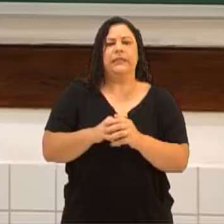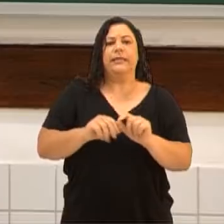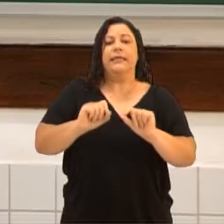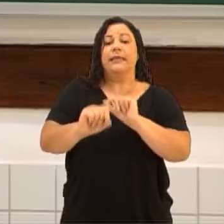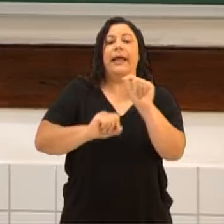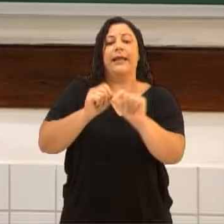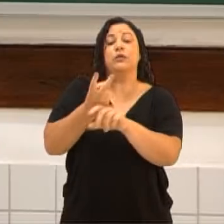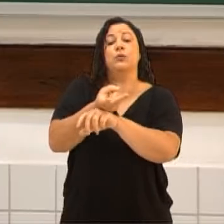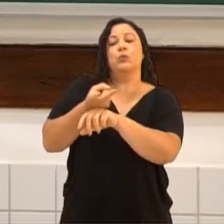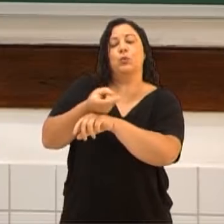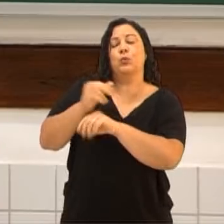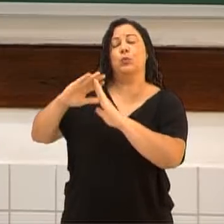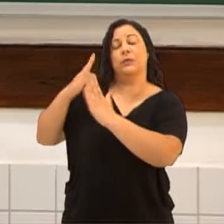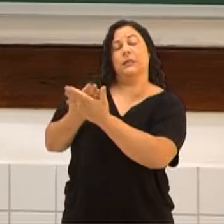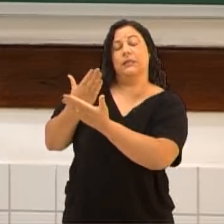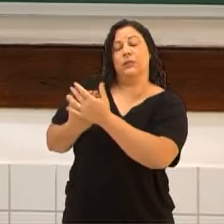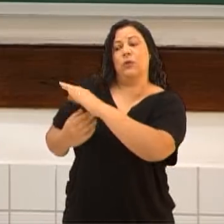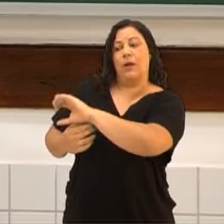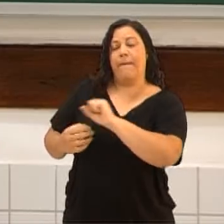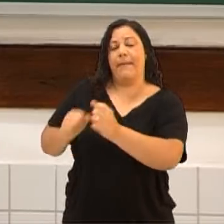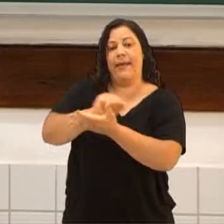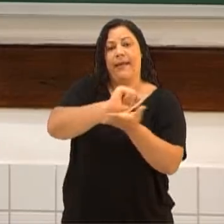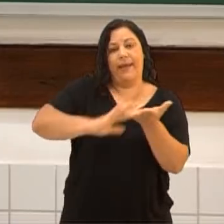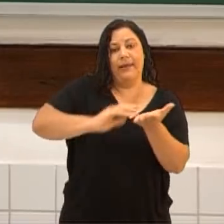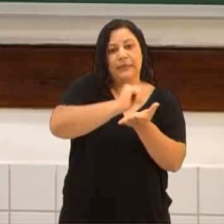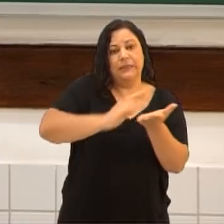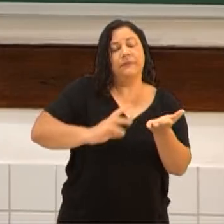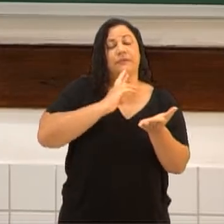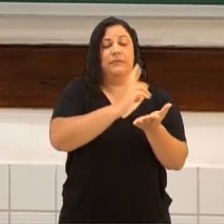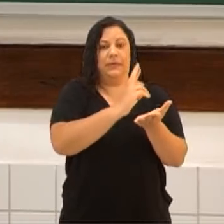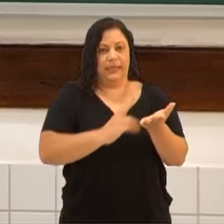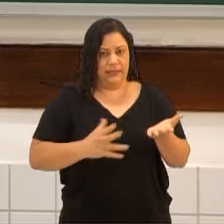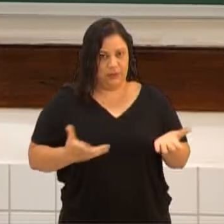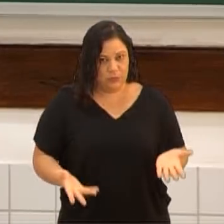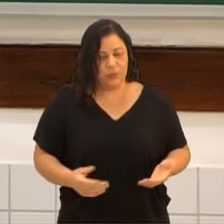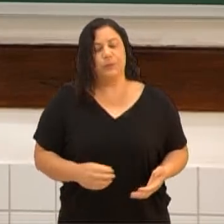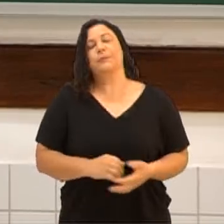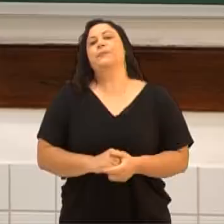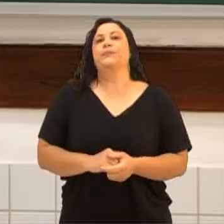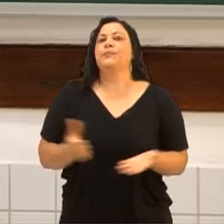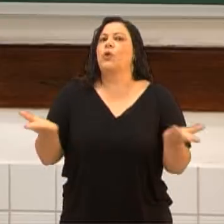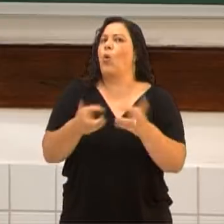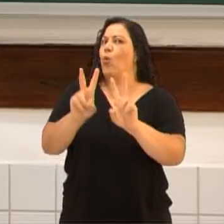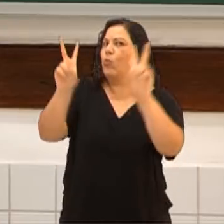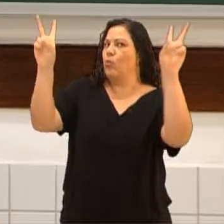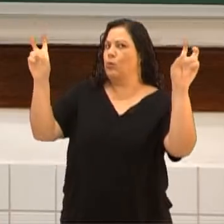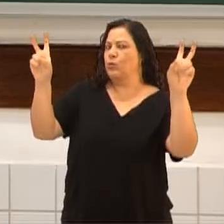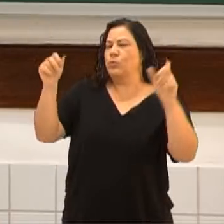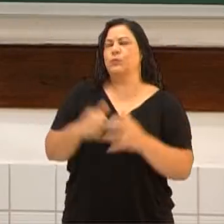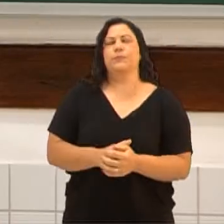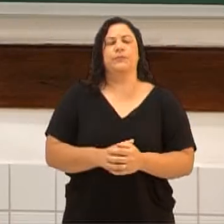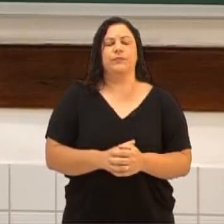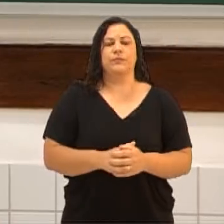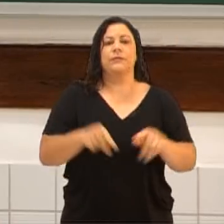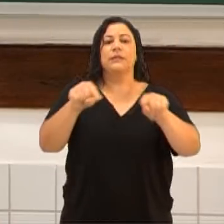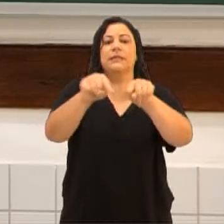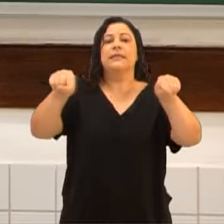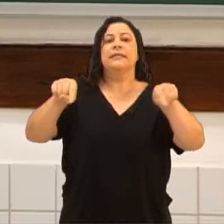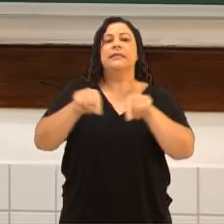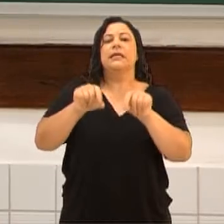e retirando o material impresso. Tema da nossa aula de hoje, setor primário da economia